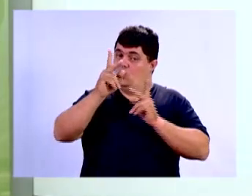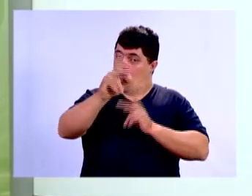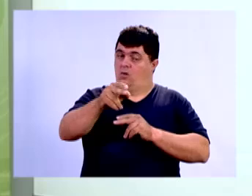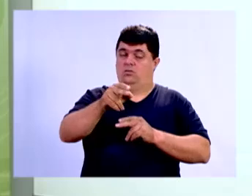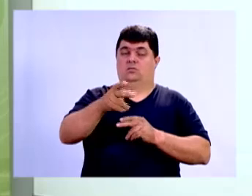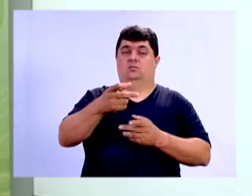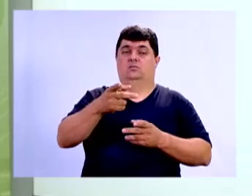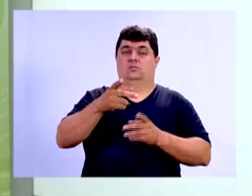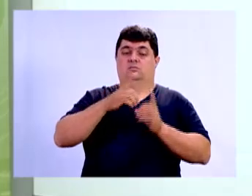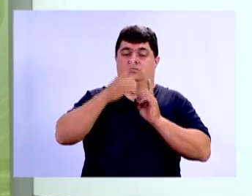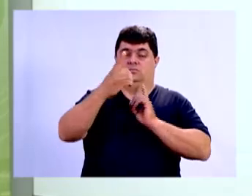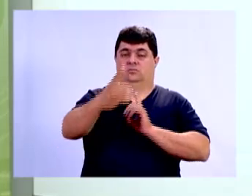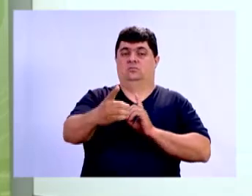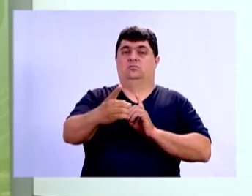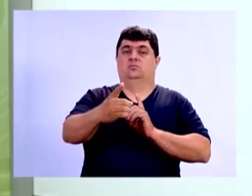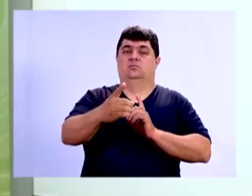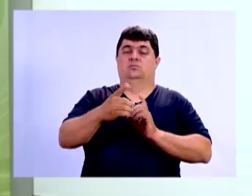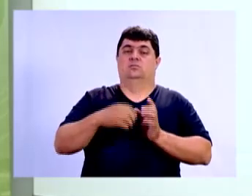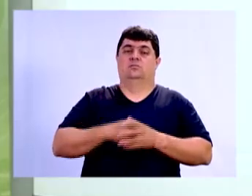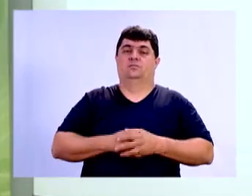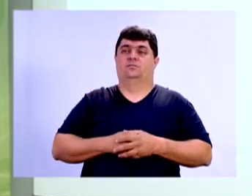distância. Olha